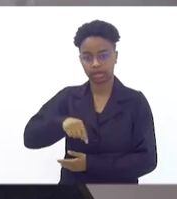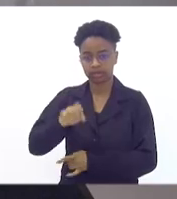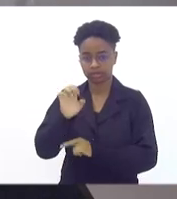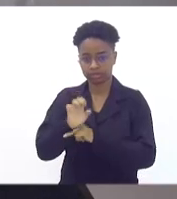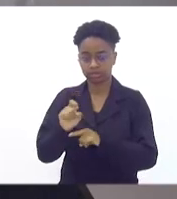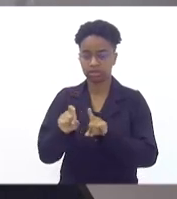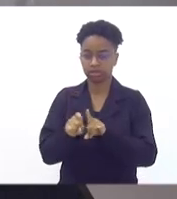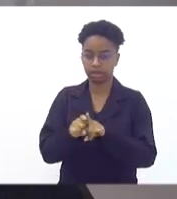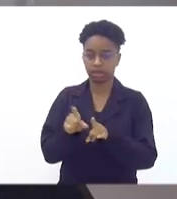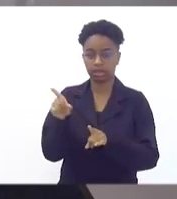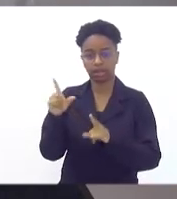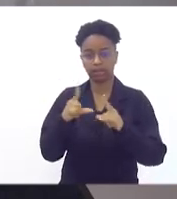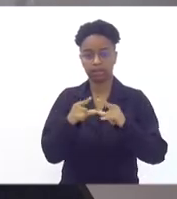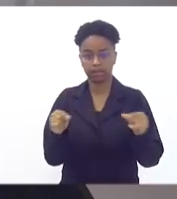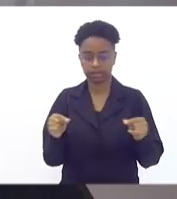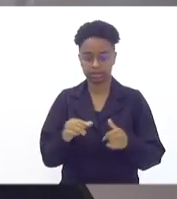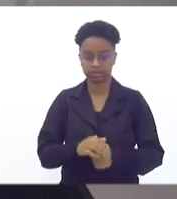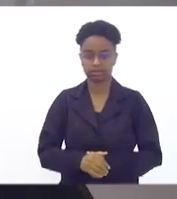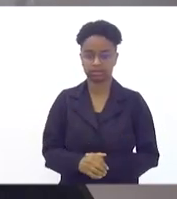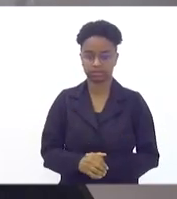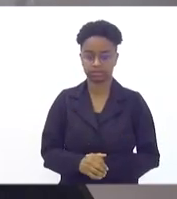no estado como Brasília né